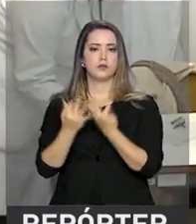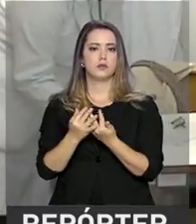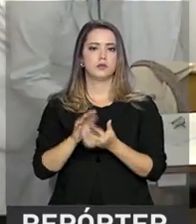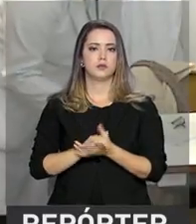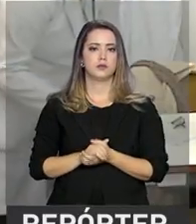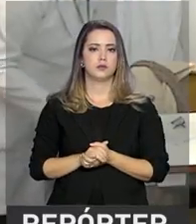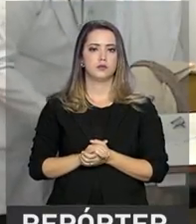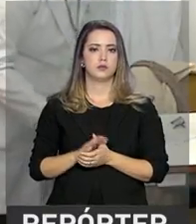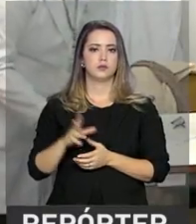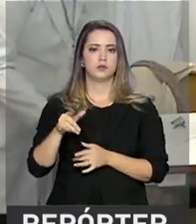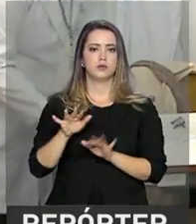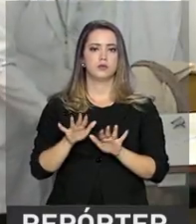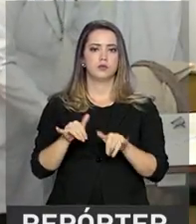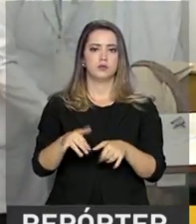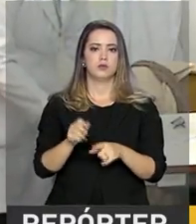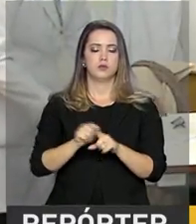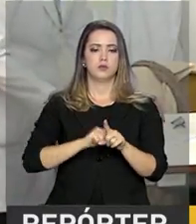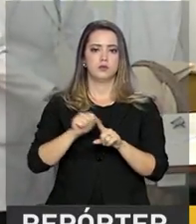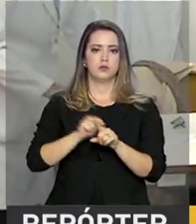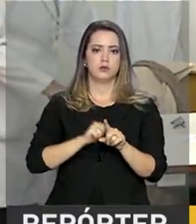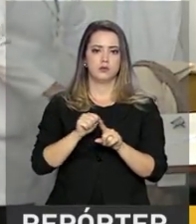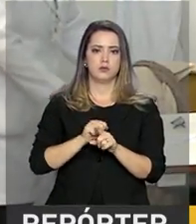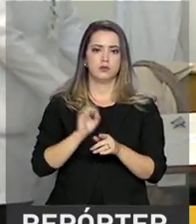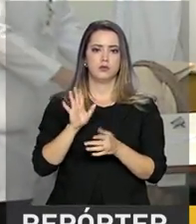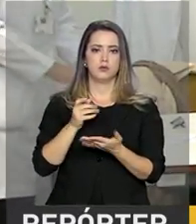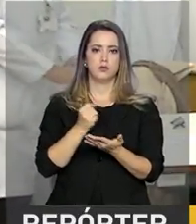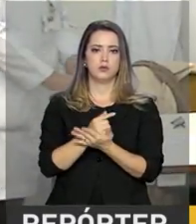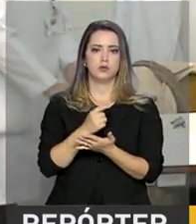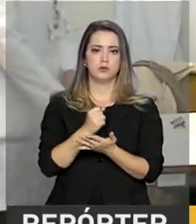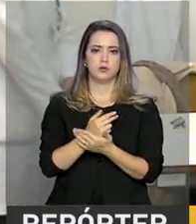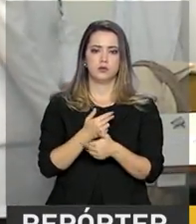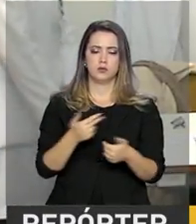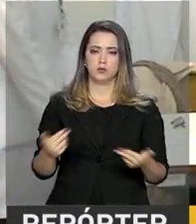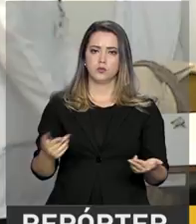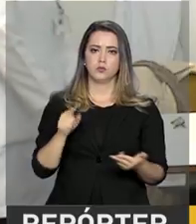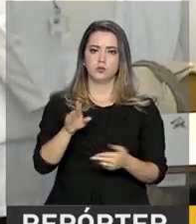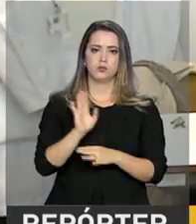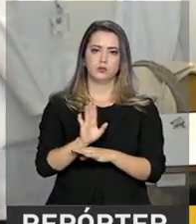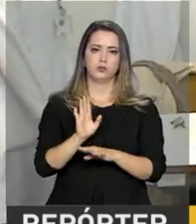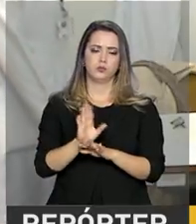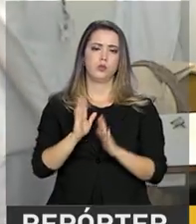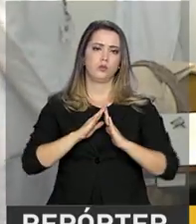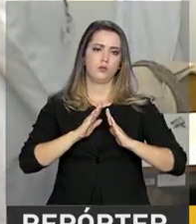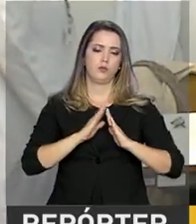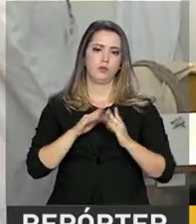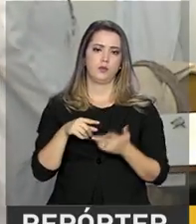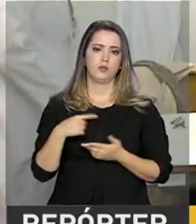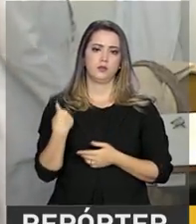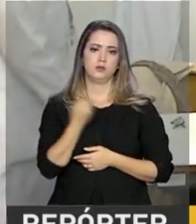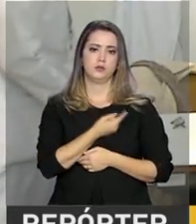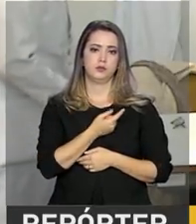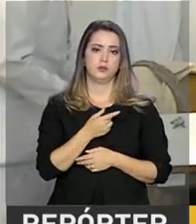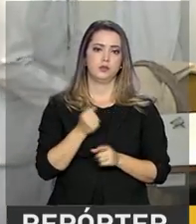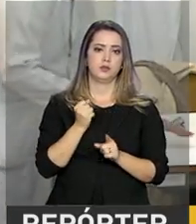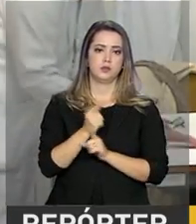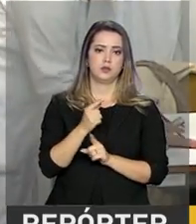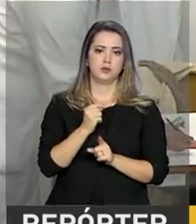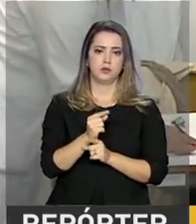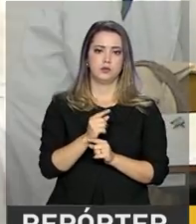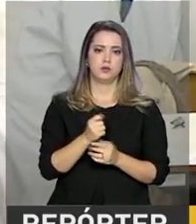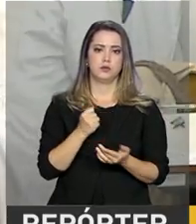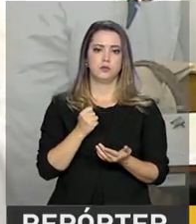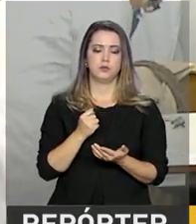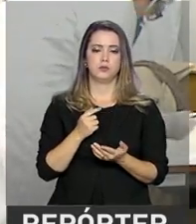Todo fim do mês já ajudar, pago. Comprar compra do mês e ajudar em casas também, que minha mãe mora de aluguel, né? Aí pagar